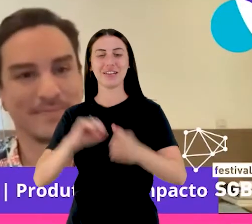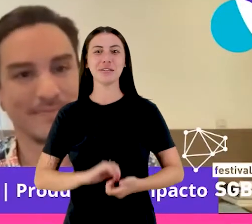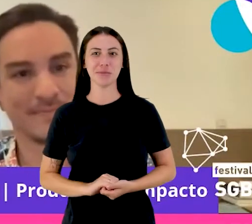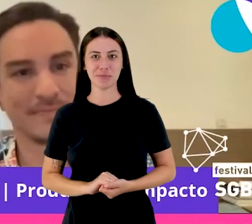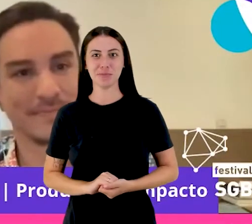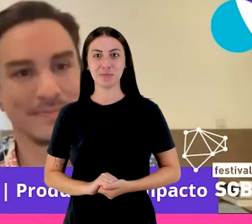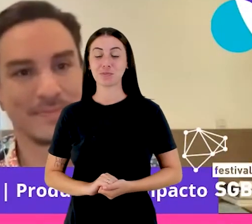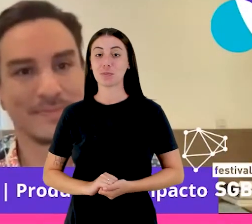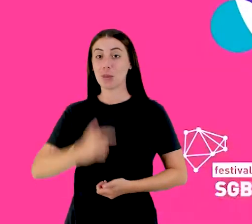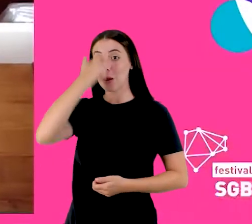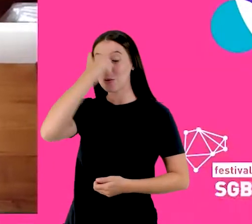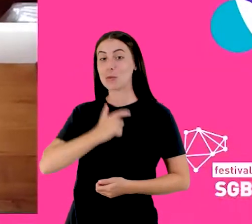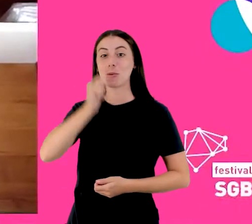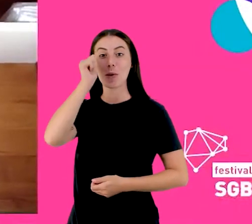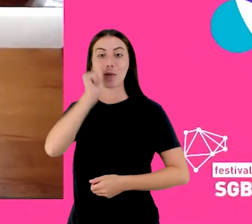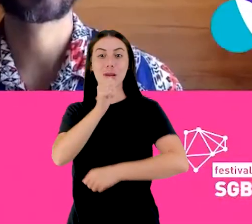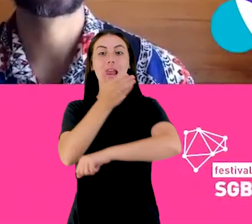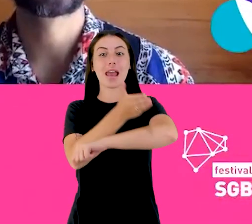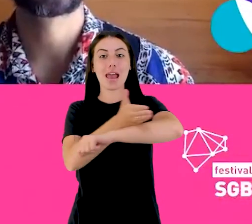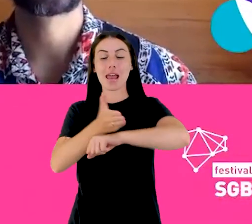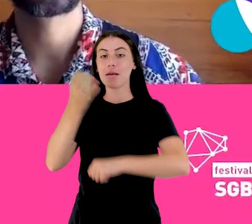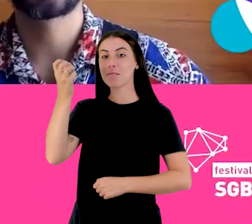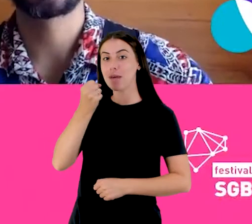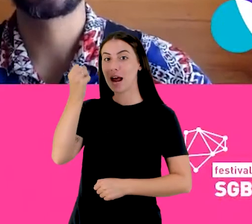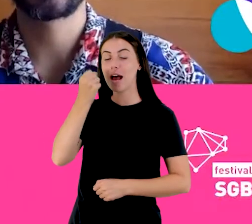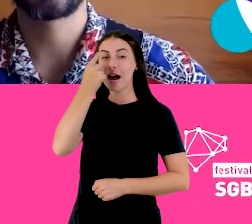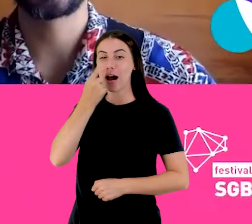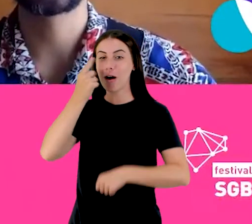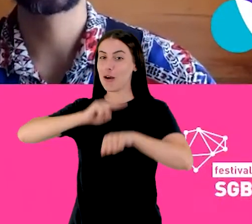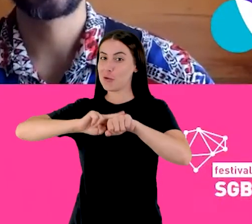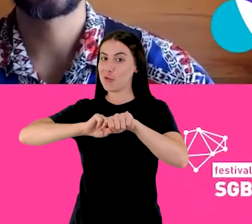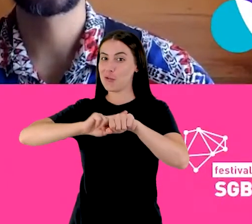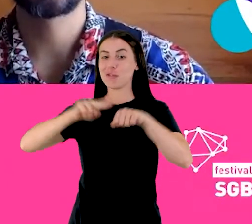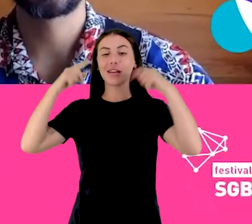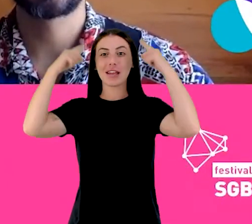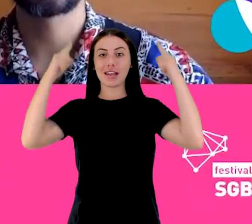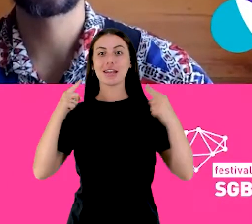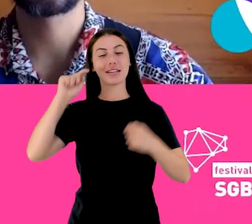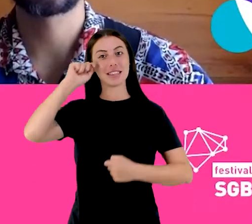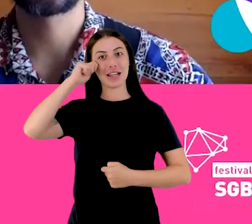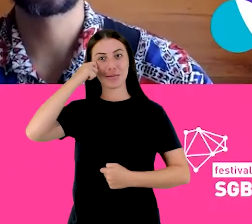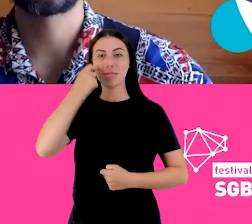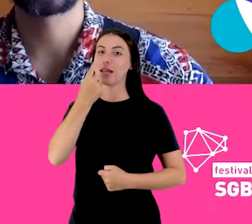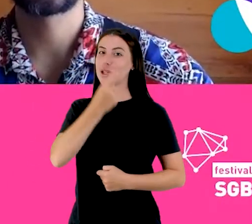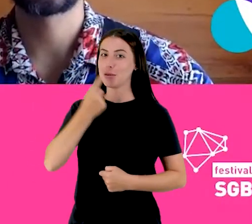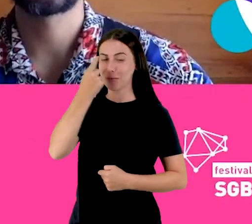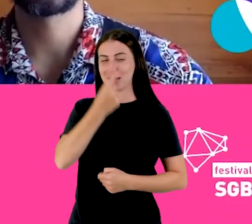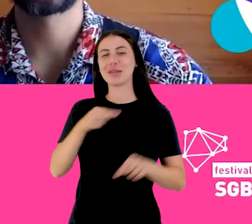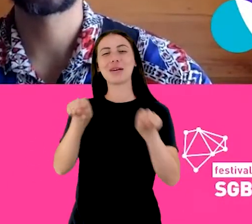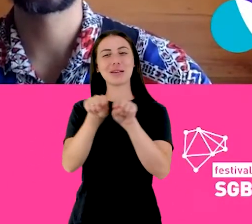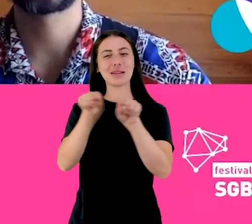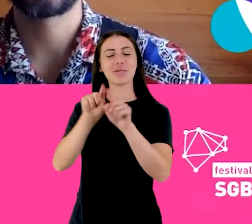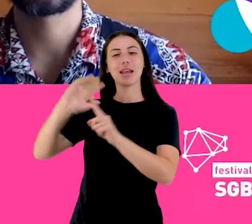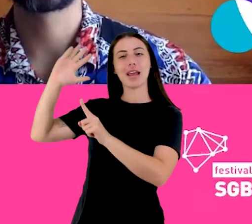de olhos verdes, cabelos cacheados, pretos. Eu estou usando aqui um batom. E atrás de mim tem